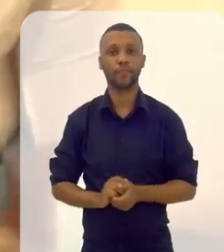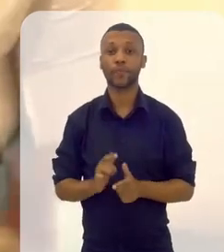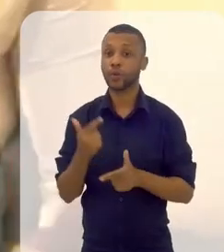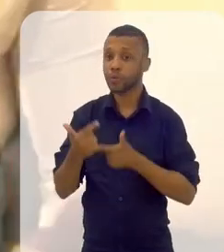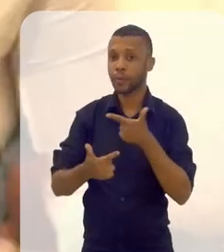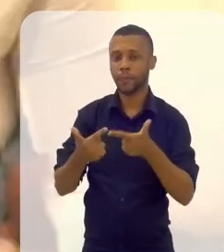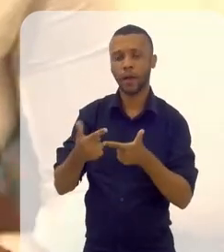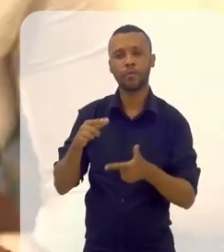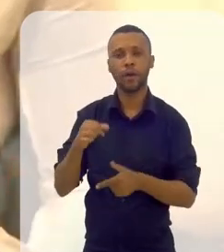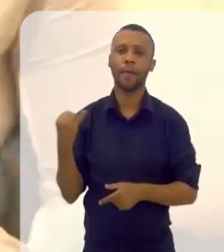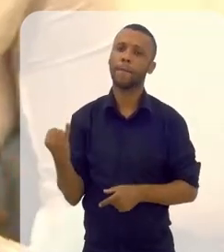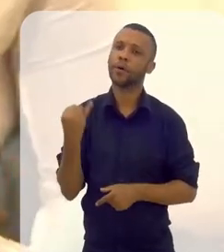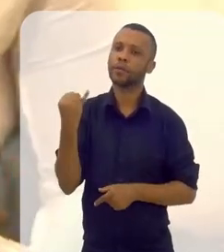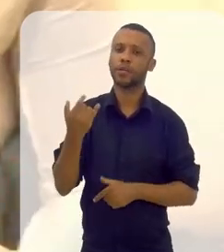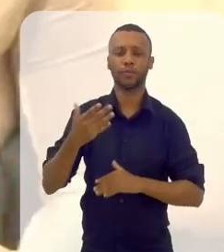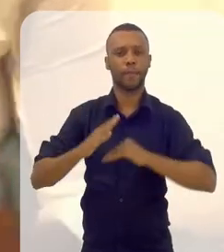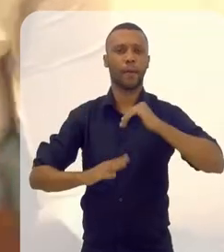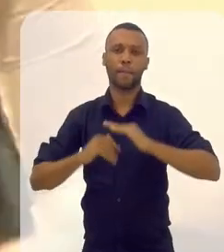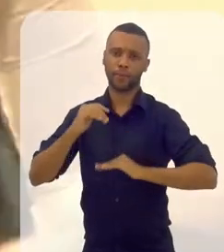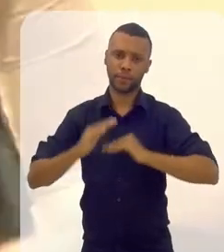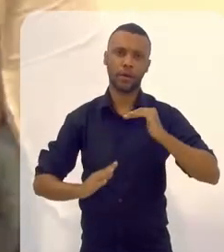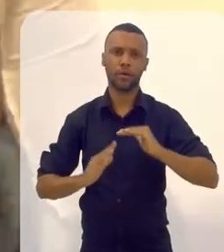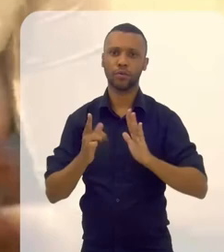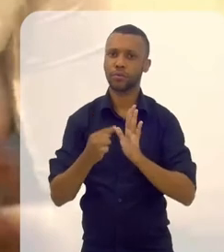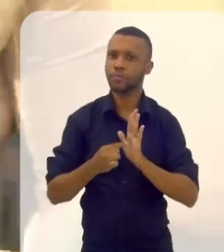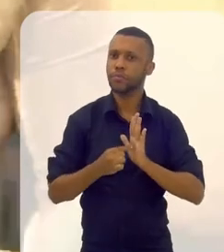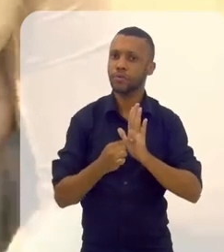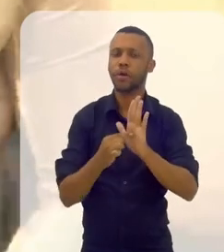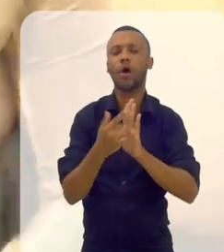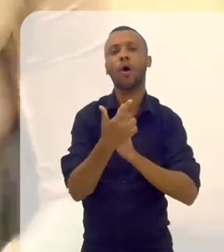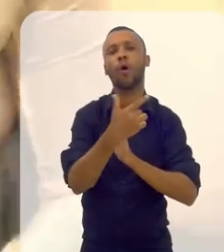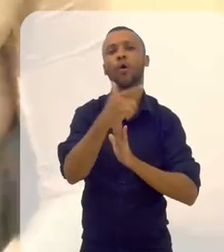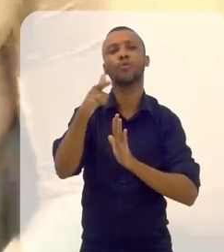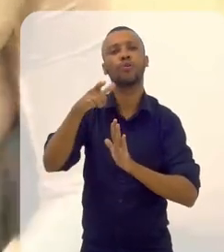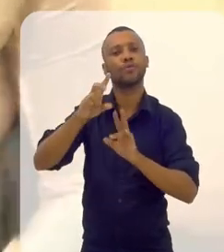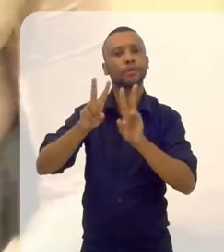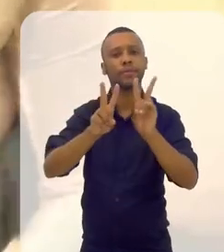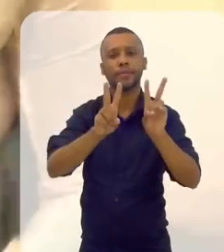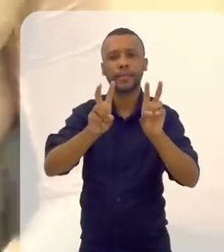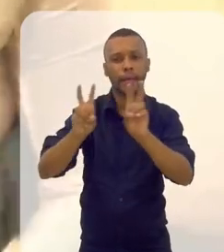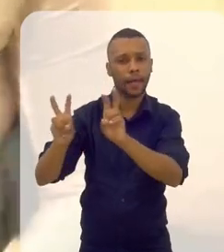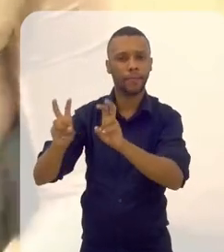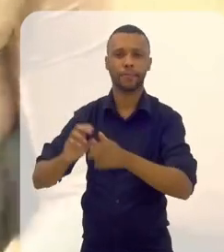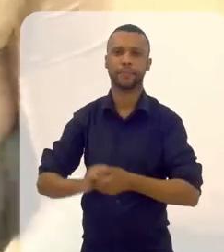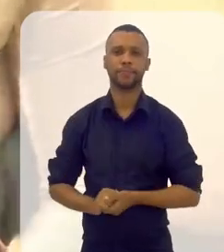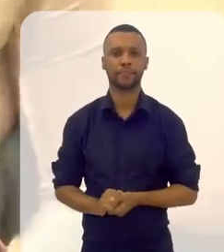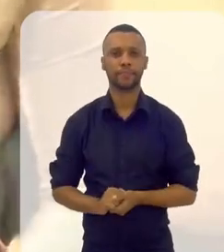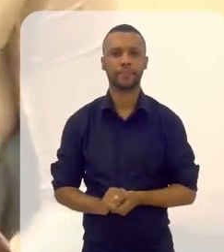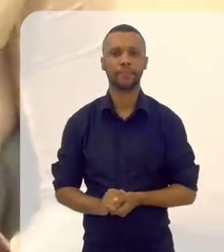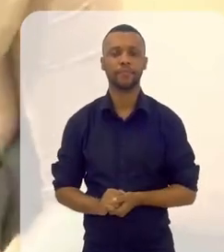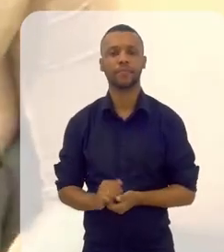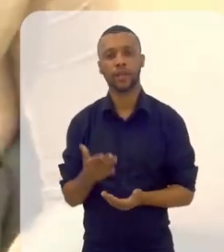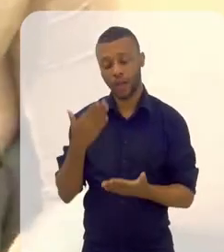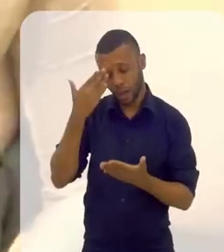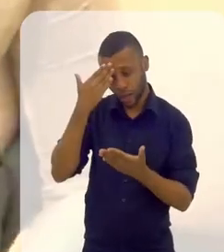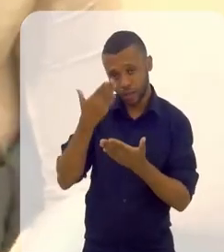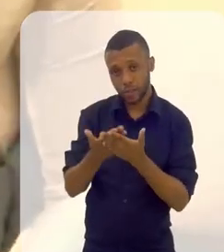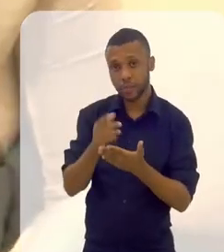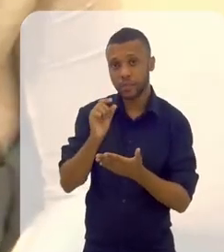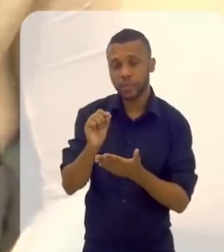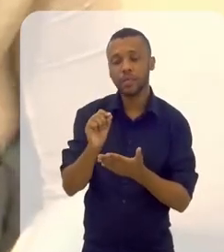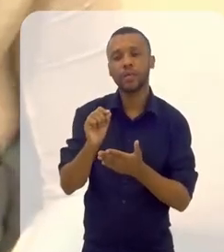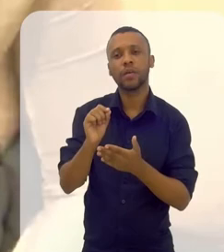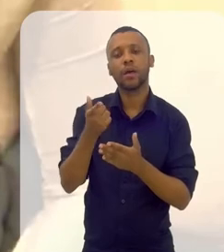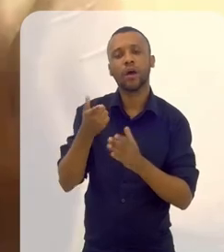trabalho importante para minha carreira, assim, que me trouxe outras coisas também. E eu acho que o reality Z é um